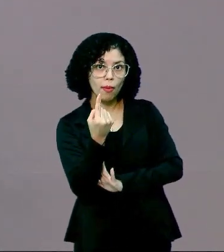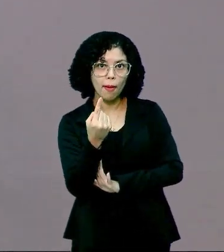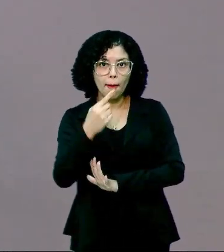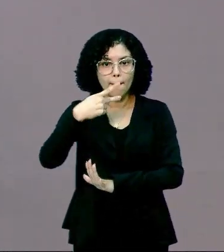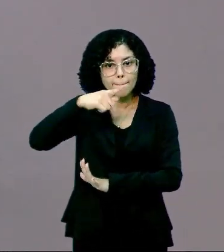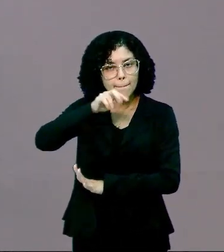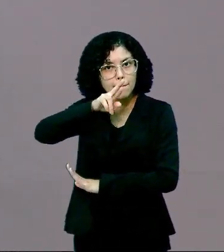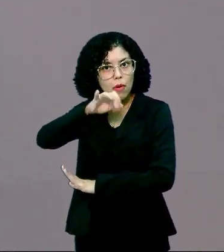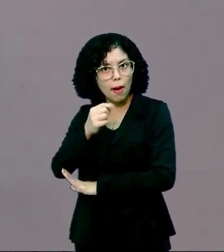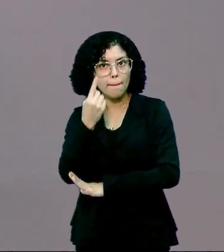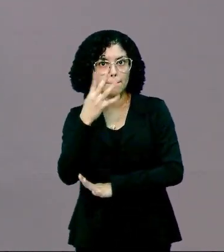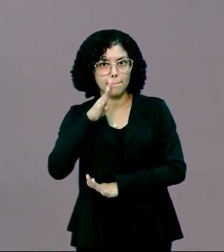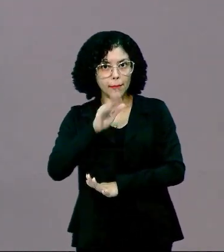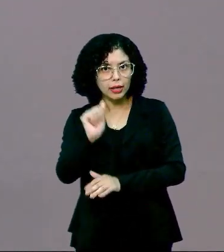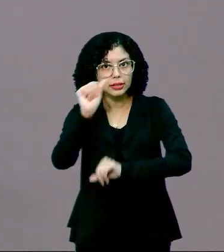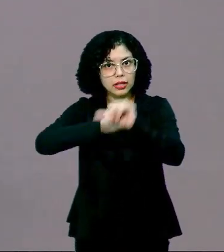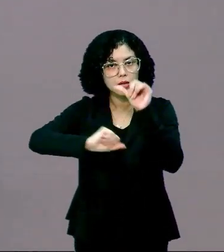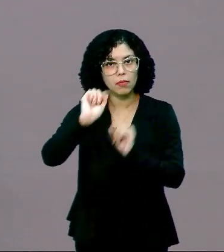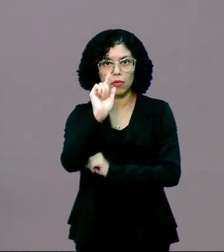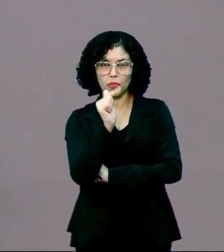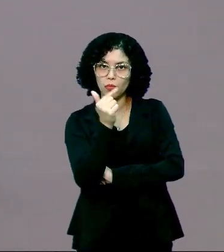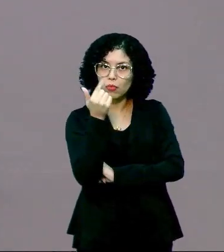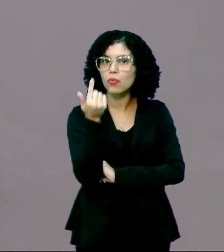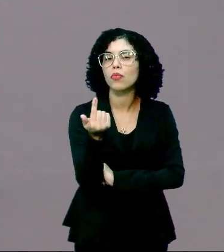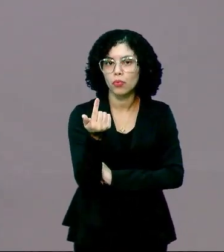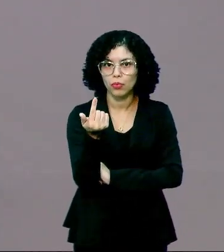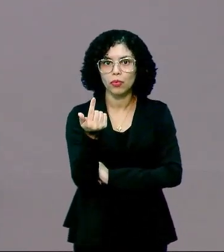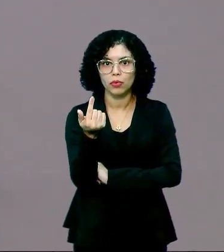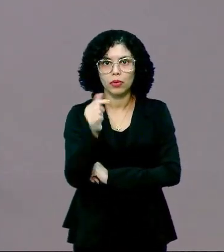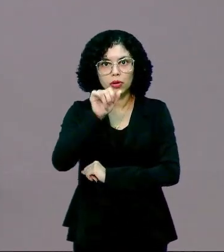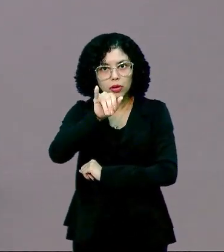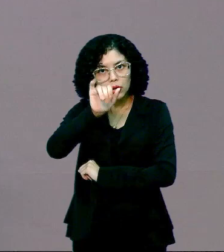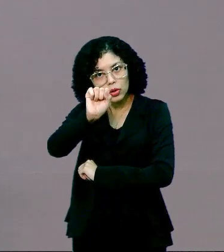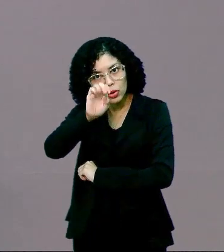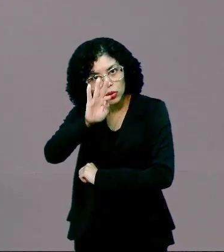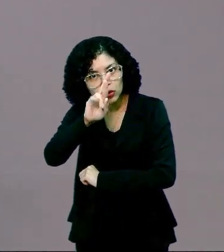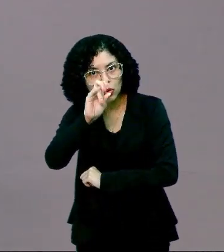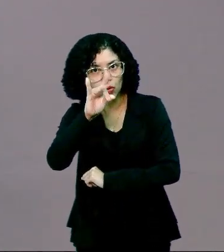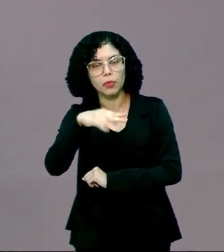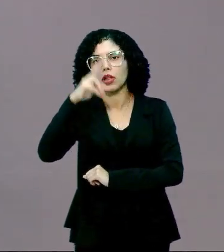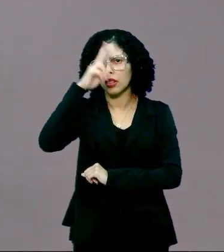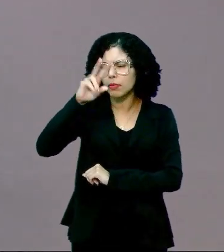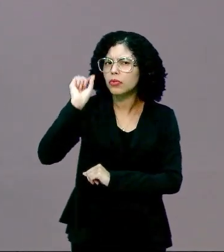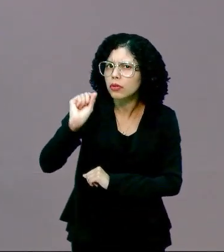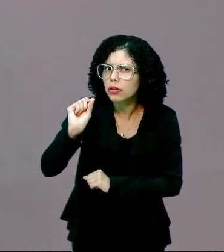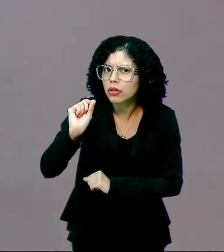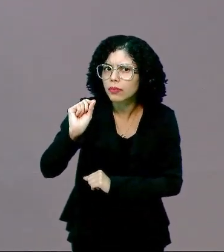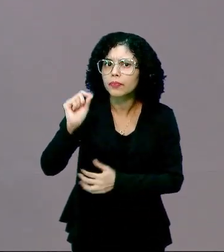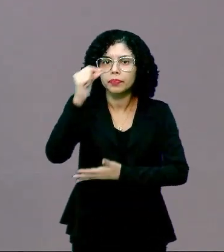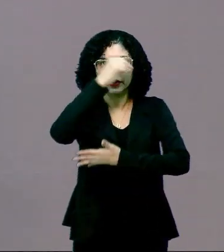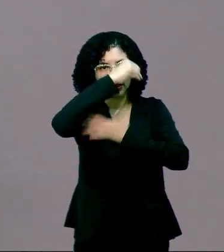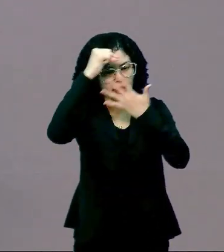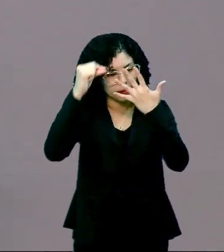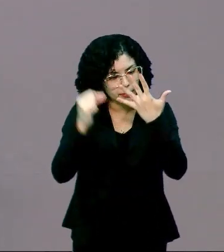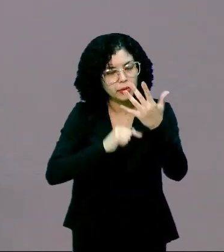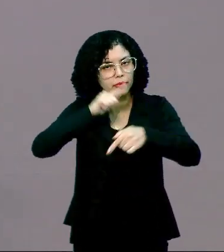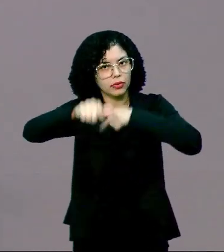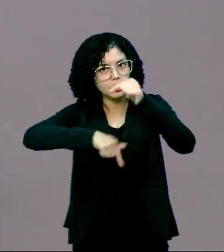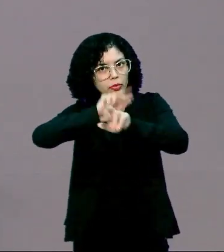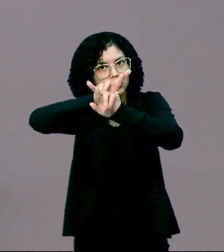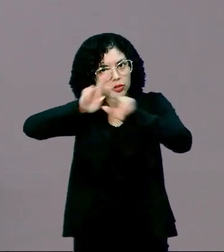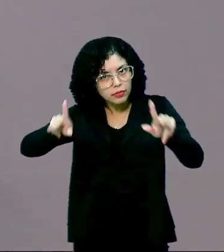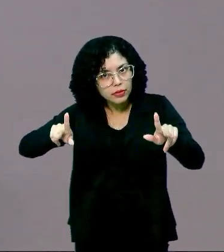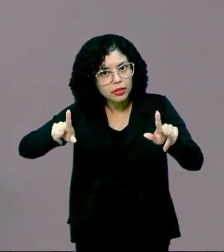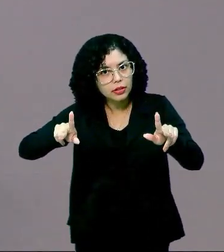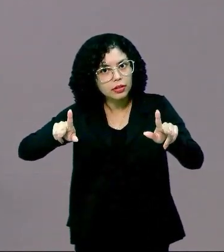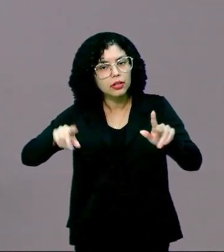na verdade, transforma o outro elemento em seu isóbaro. Lembrando, o que é um isóbaro? Elementos químicos